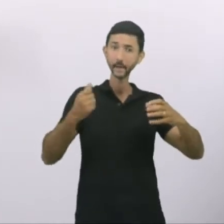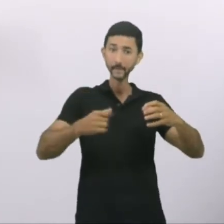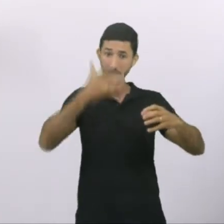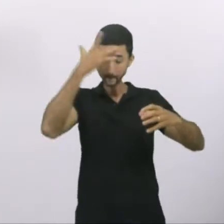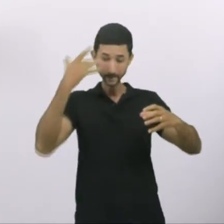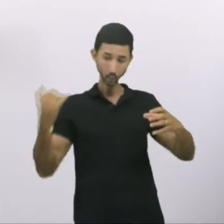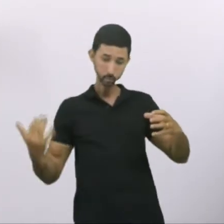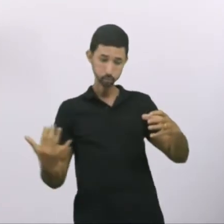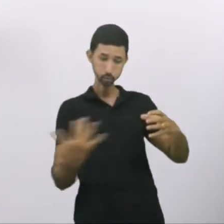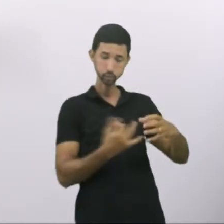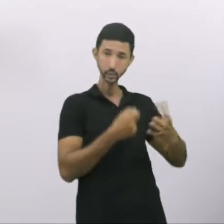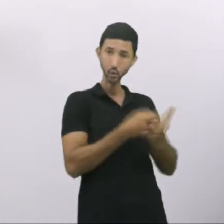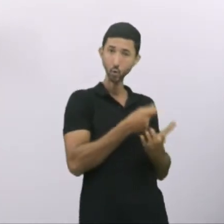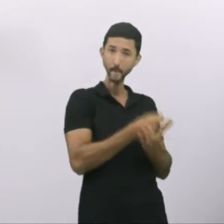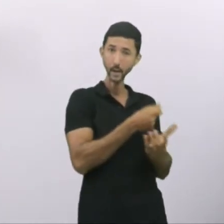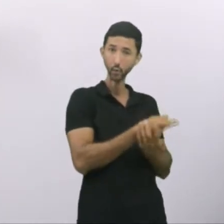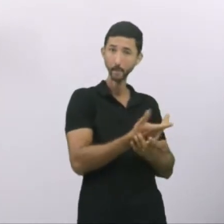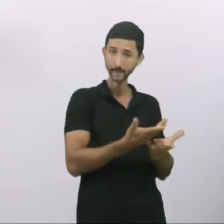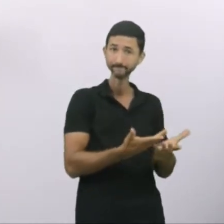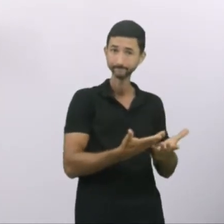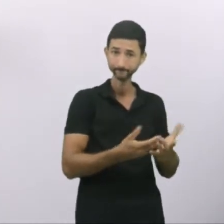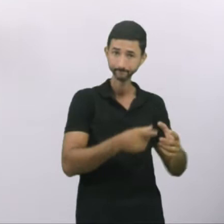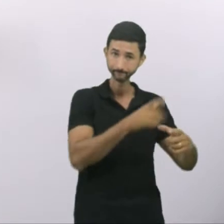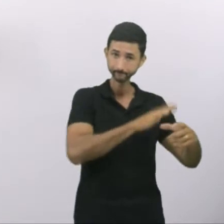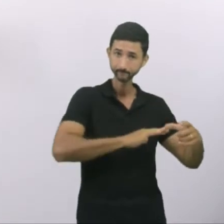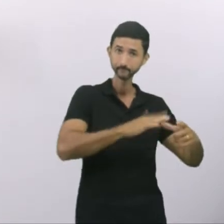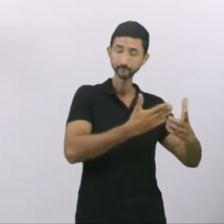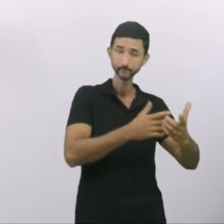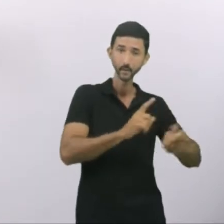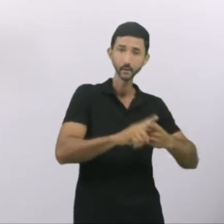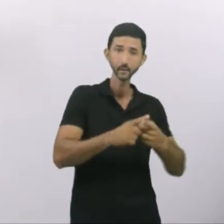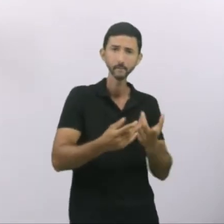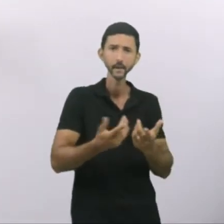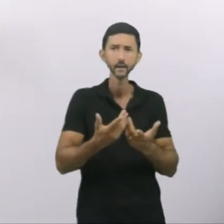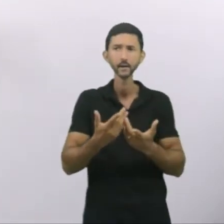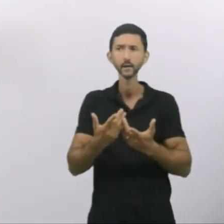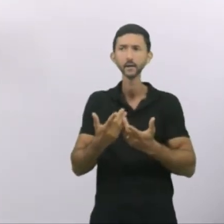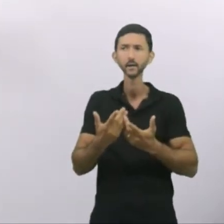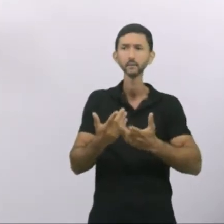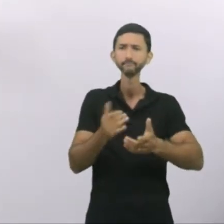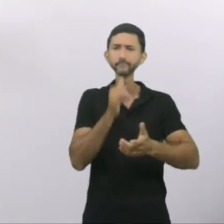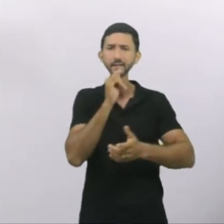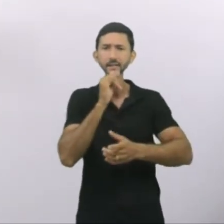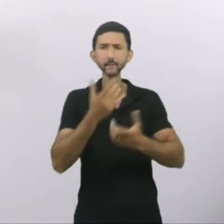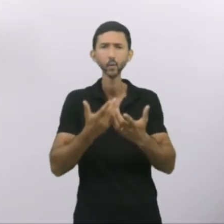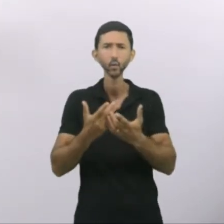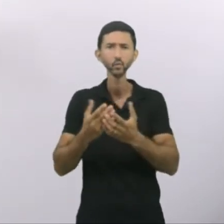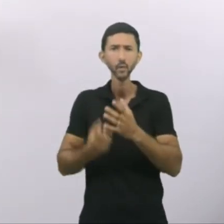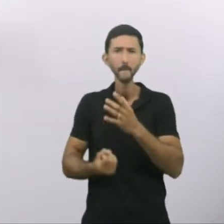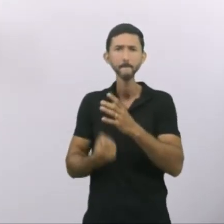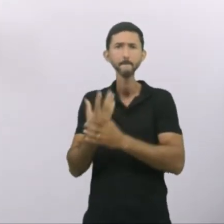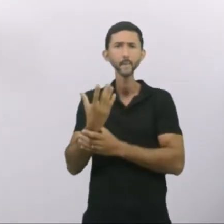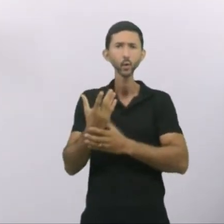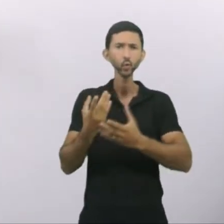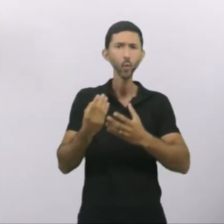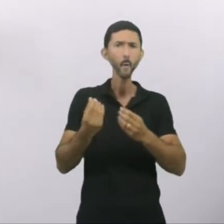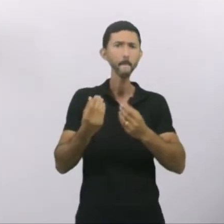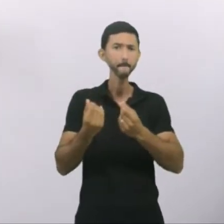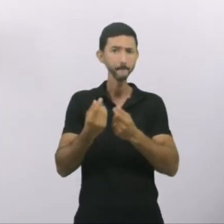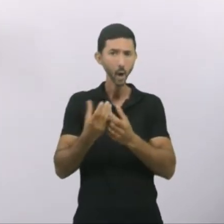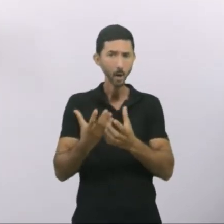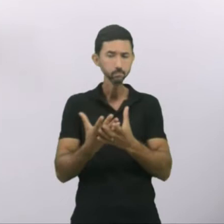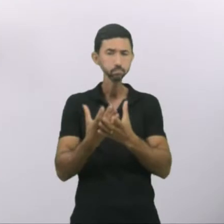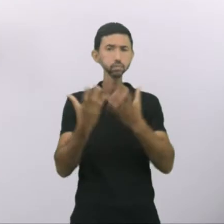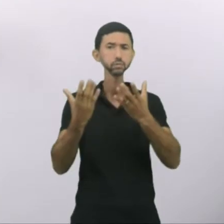que comprem de mim esse produto. E outra, se eu produzo muito, eu preciso também